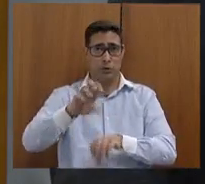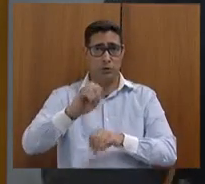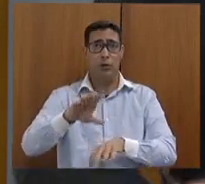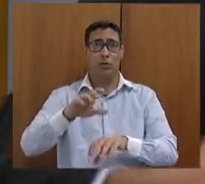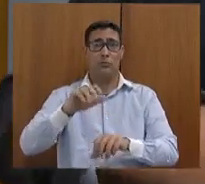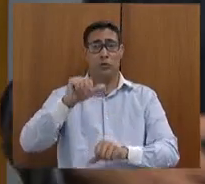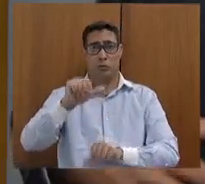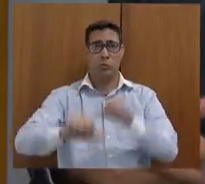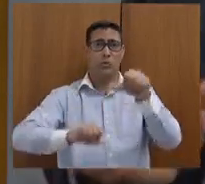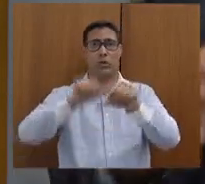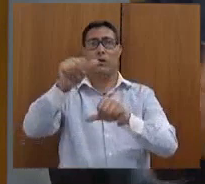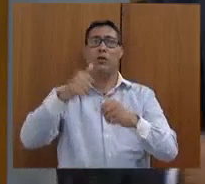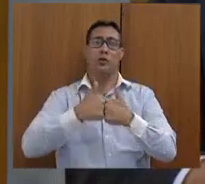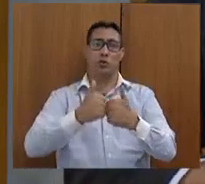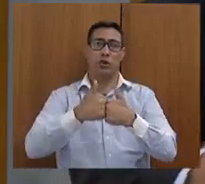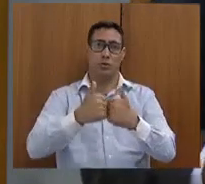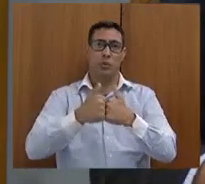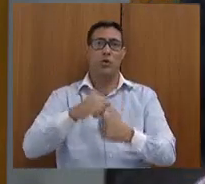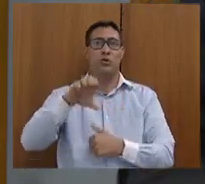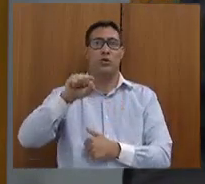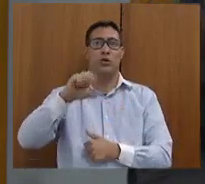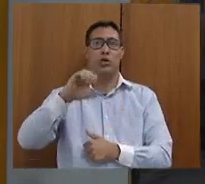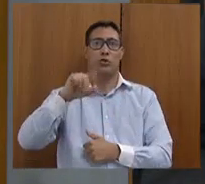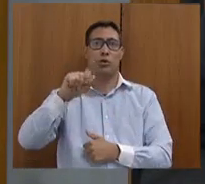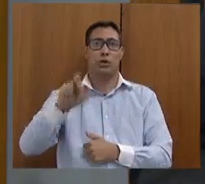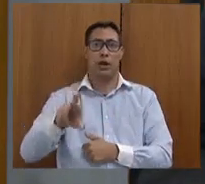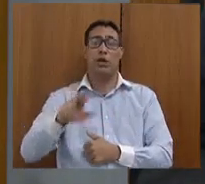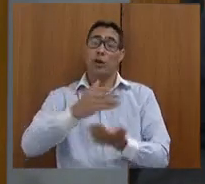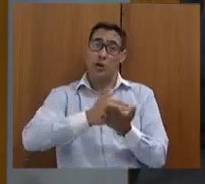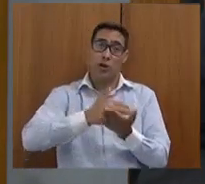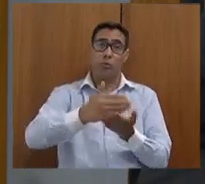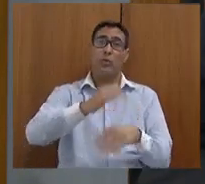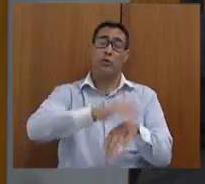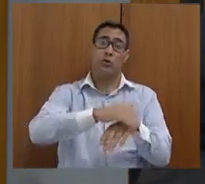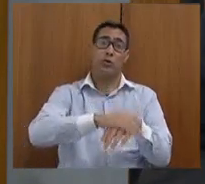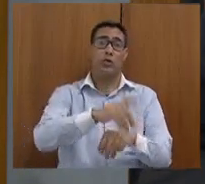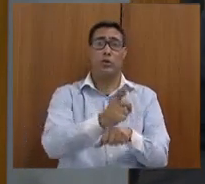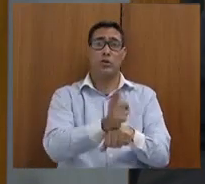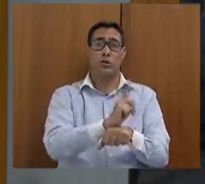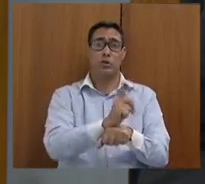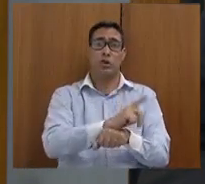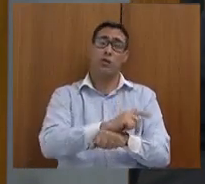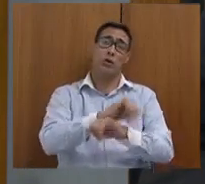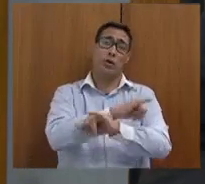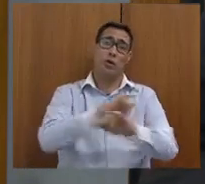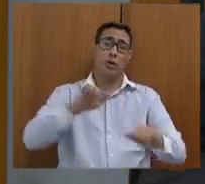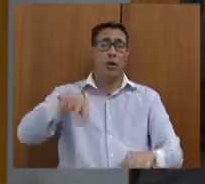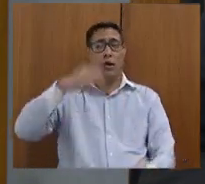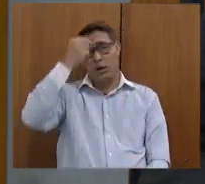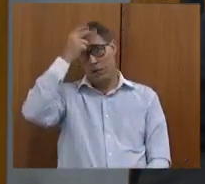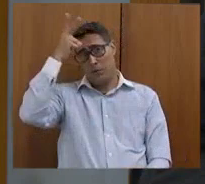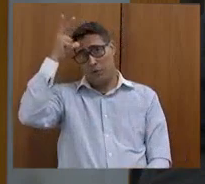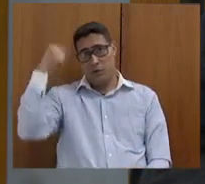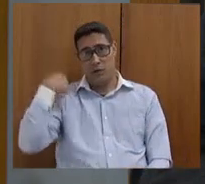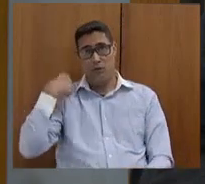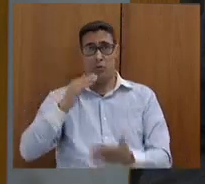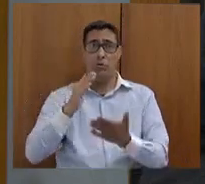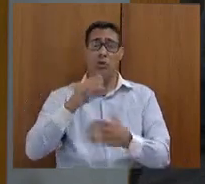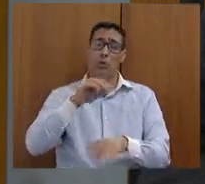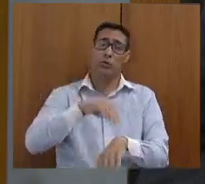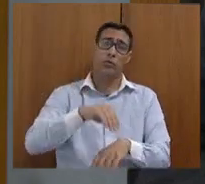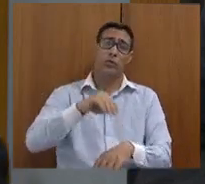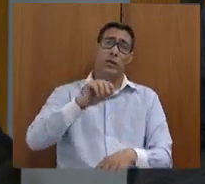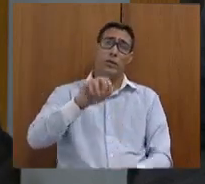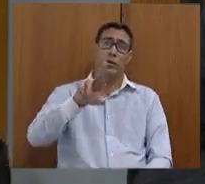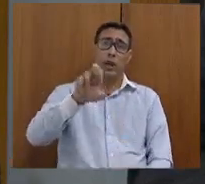no transporte escolar eu falo que você começou a sua gestão trazendo aí para as prefeituras é um respaldo né